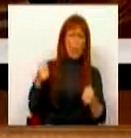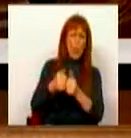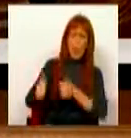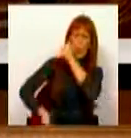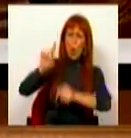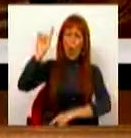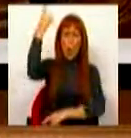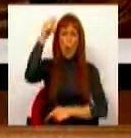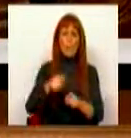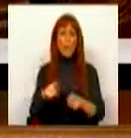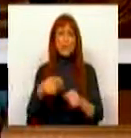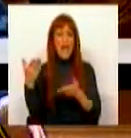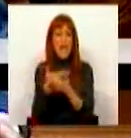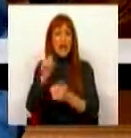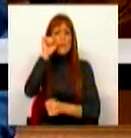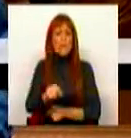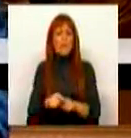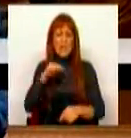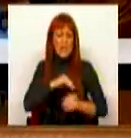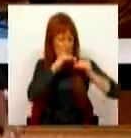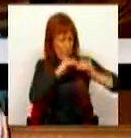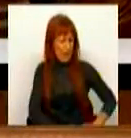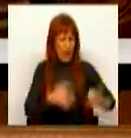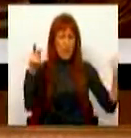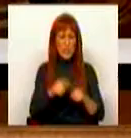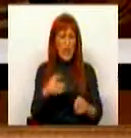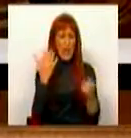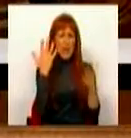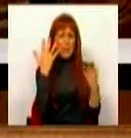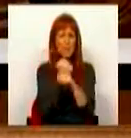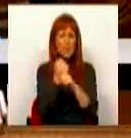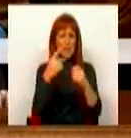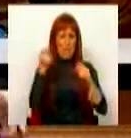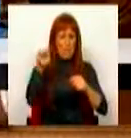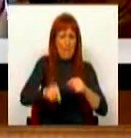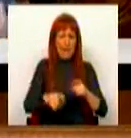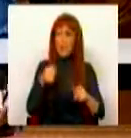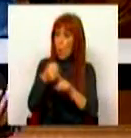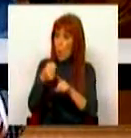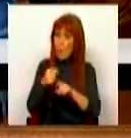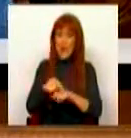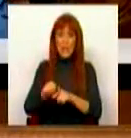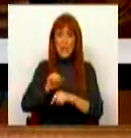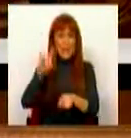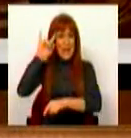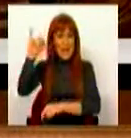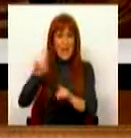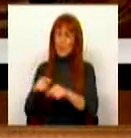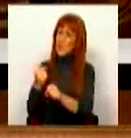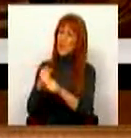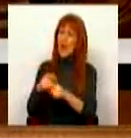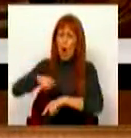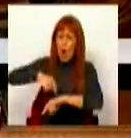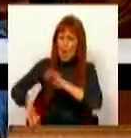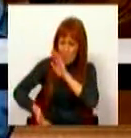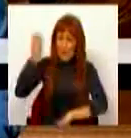competitivo se não assentar a sua economia em salários baixos, em mão de obra barata. Fez este combate contrariando a ideia de que temos que trabalhar mais